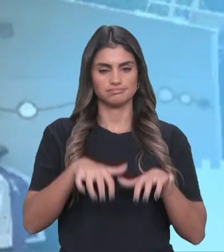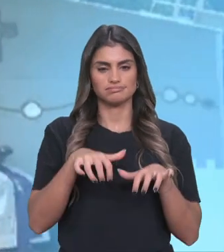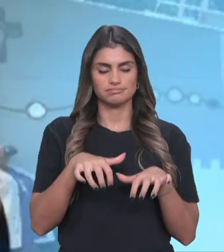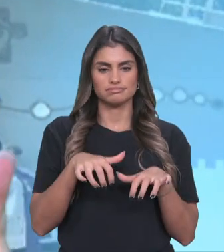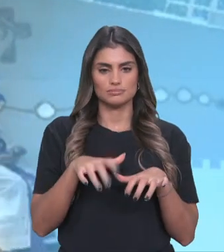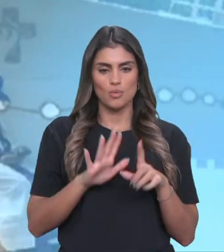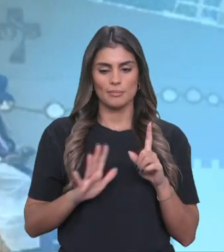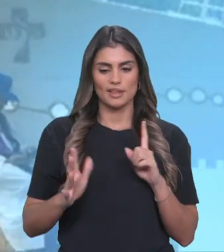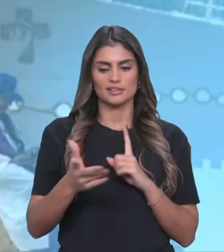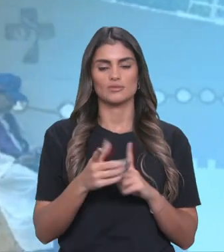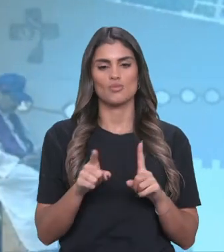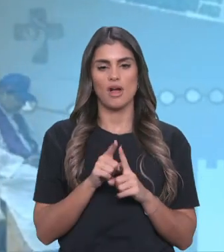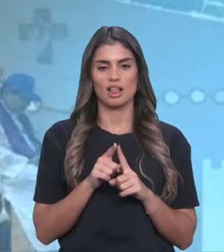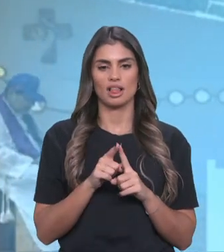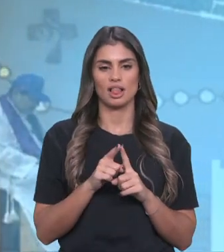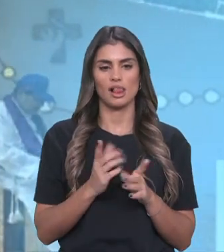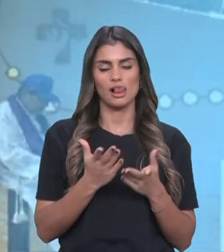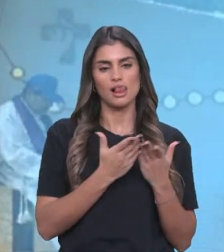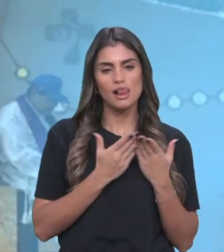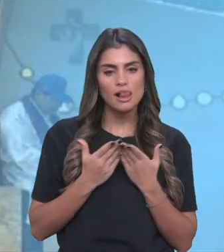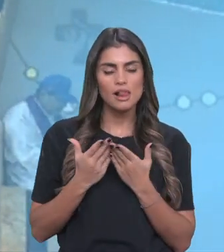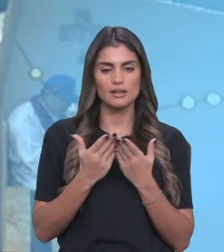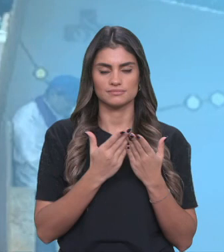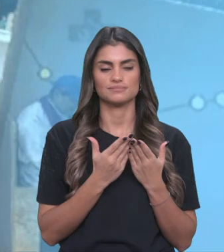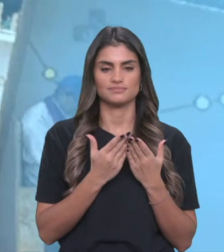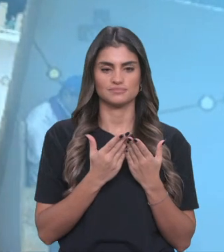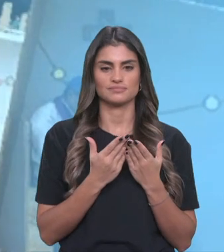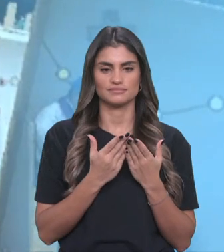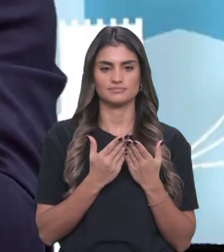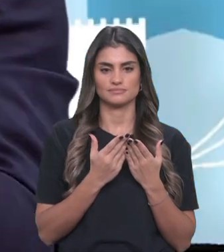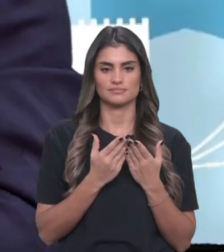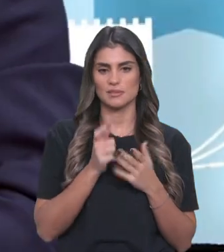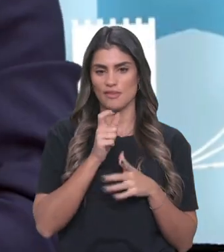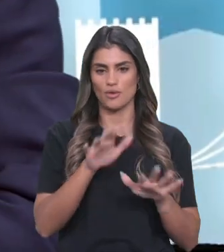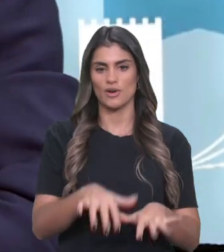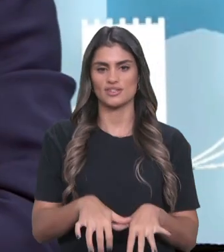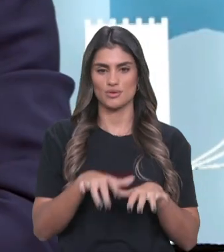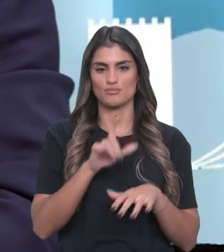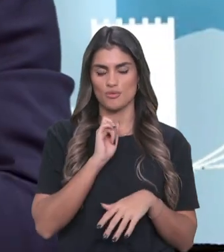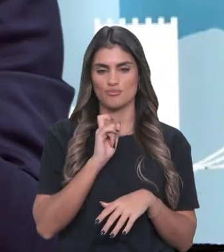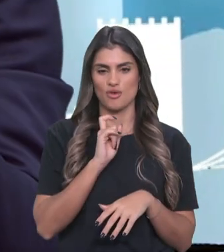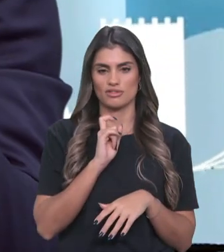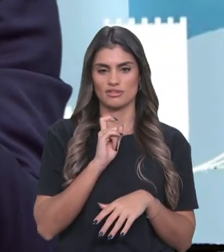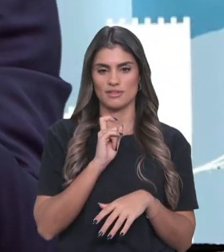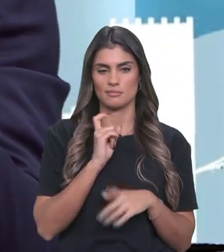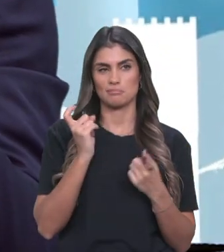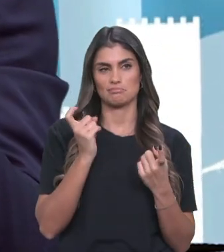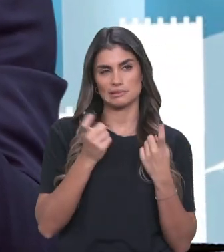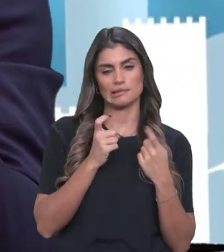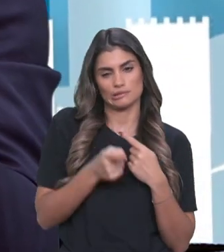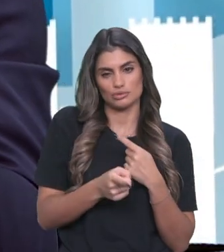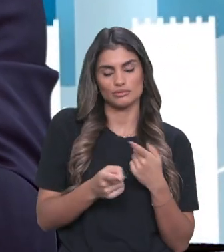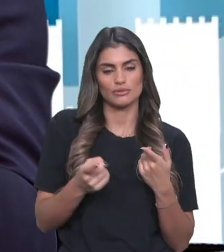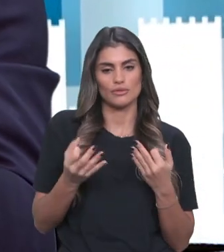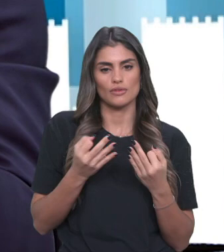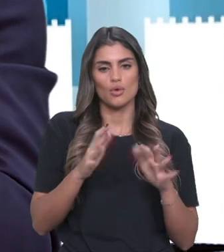um ambiente académico que caracteriza estes 3 dias? A palavra congresso pode permitir a isso, mas é um misto. O